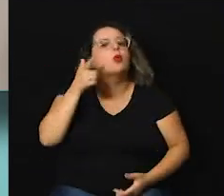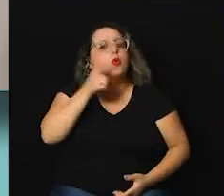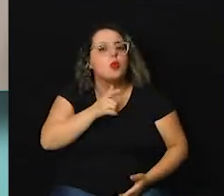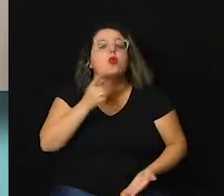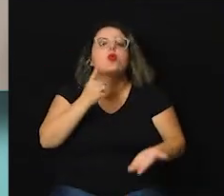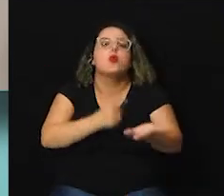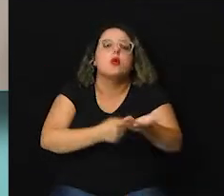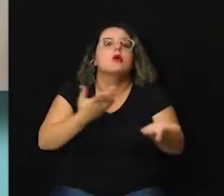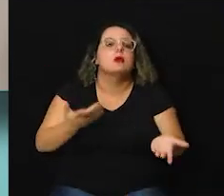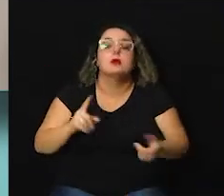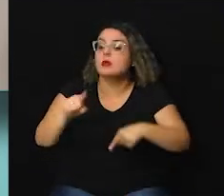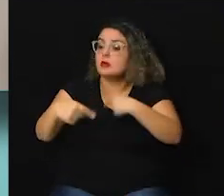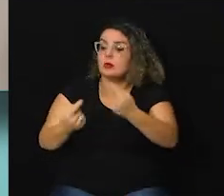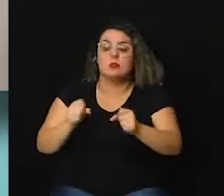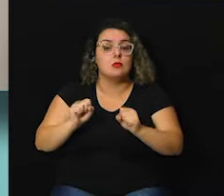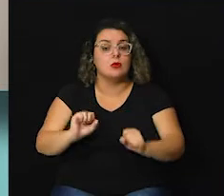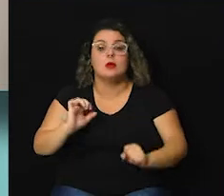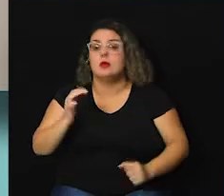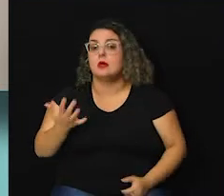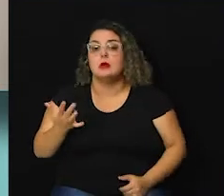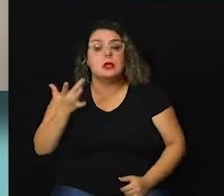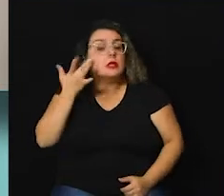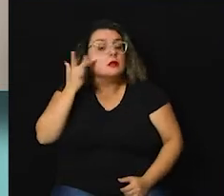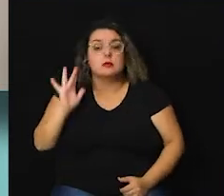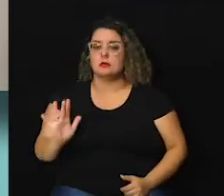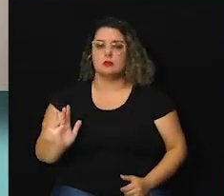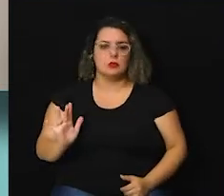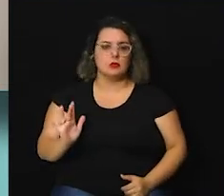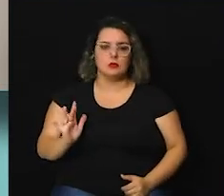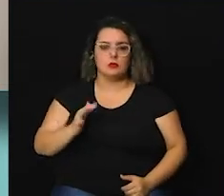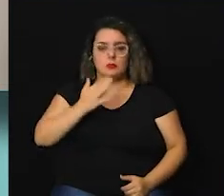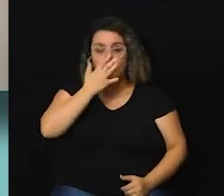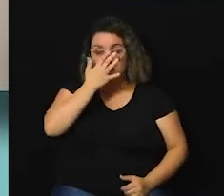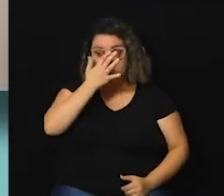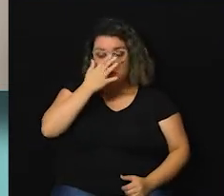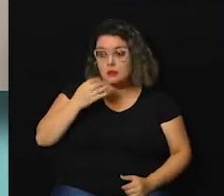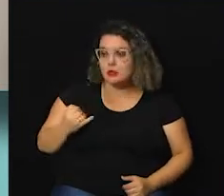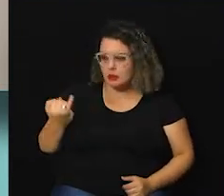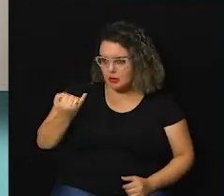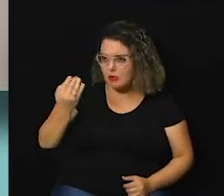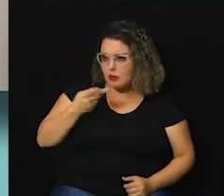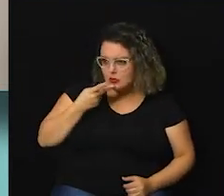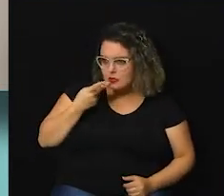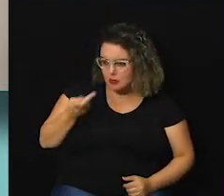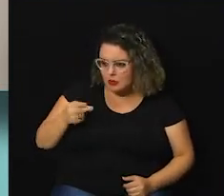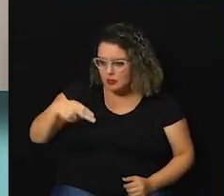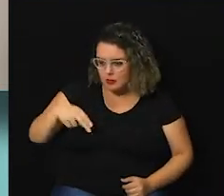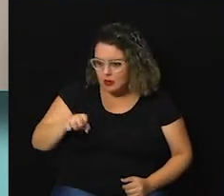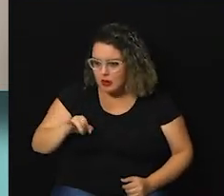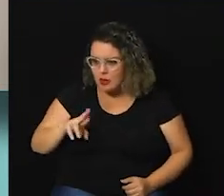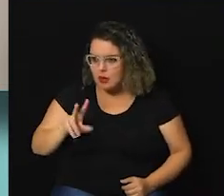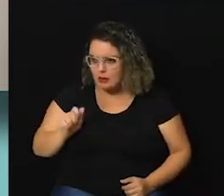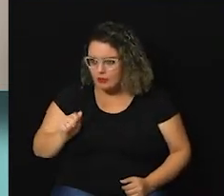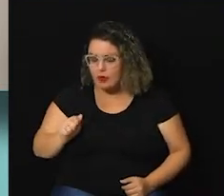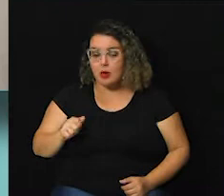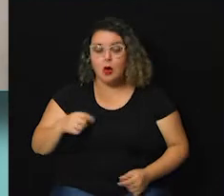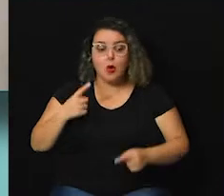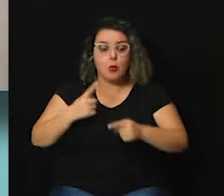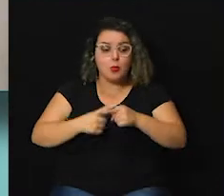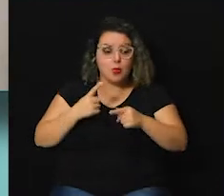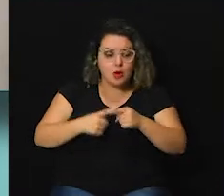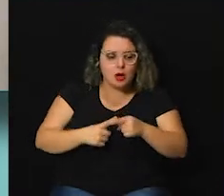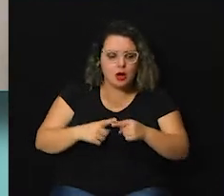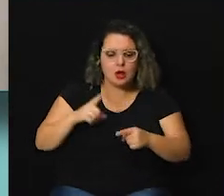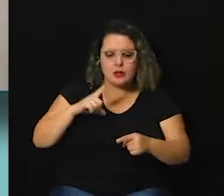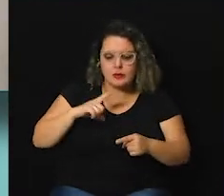mas outros podem estar acontecendo que a gente nem sequer saiba. E é muito importante a gente trazer isso aqui, Neiva, para o Giro Ambiental, porque além